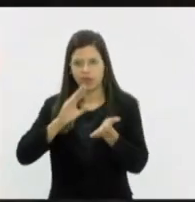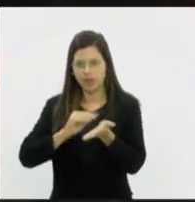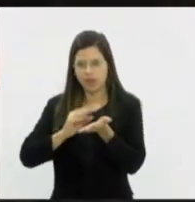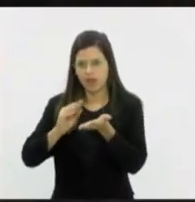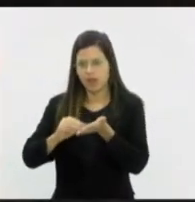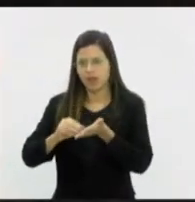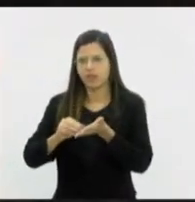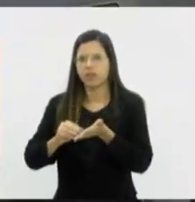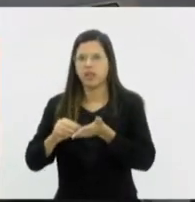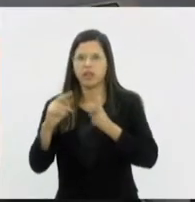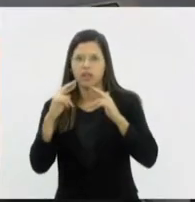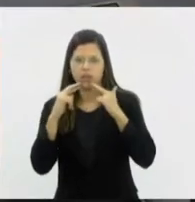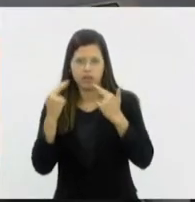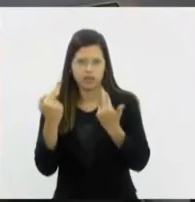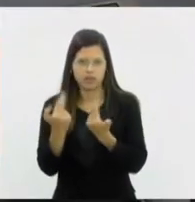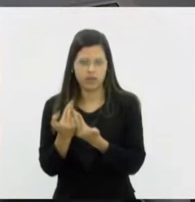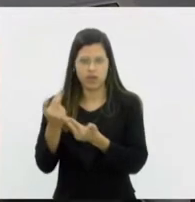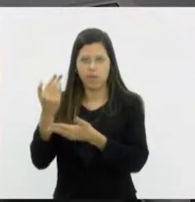sessão anterior.